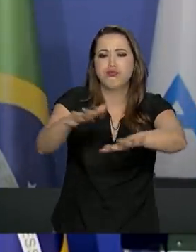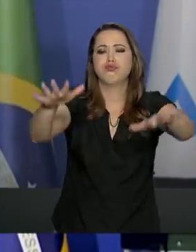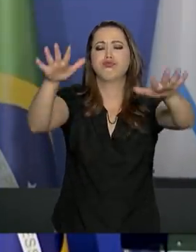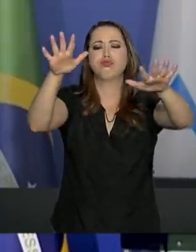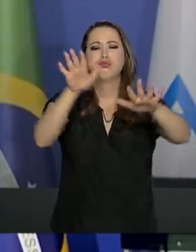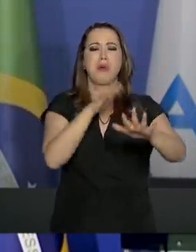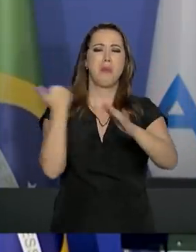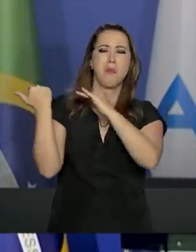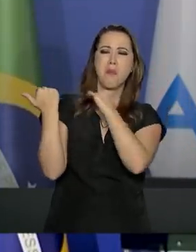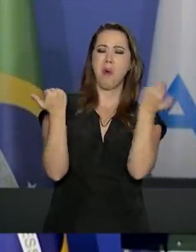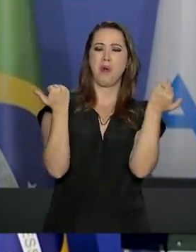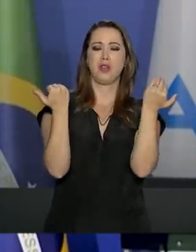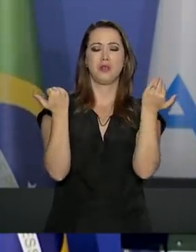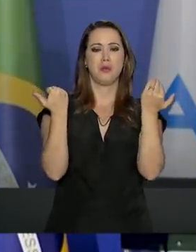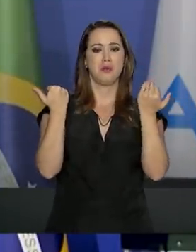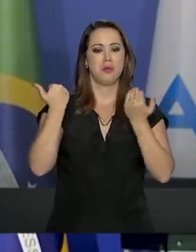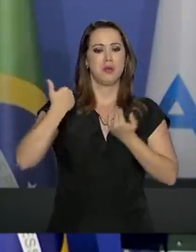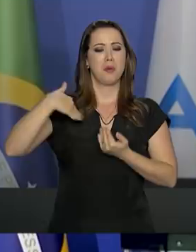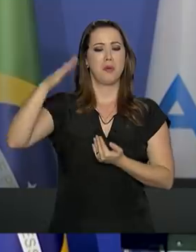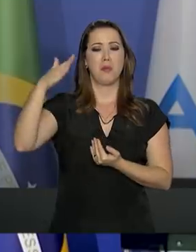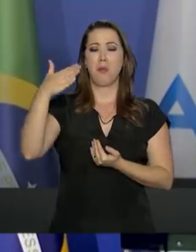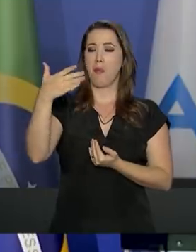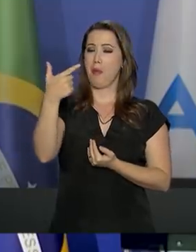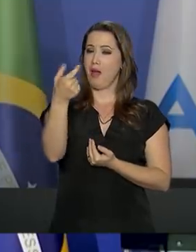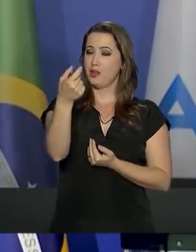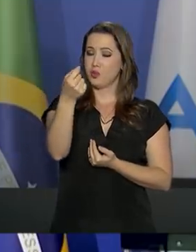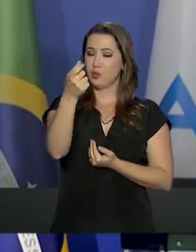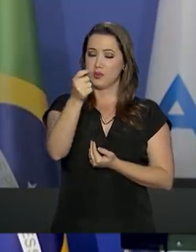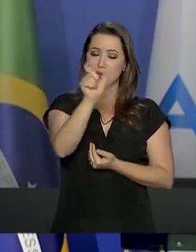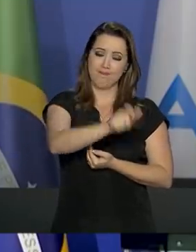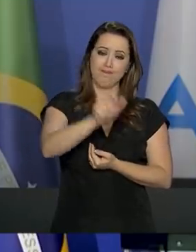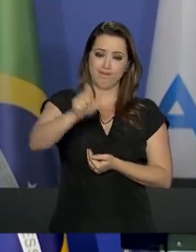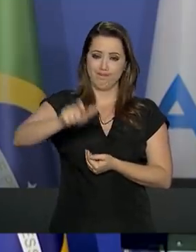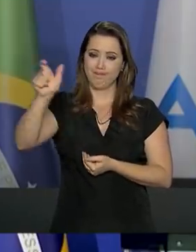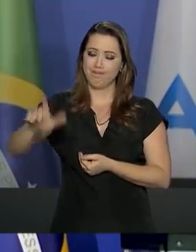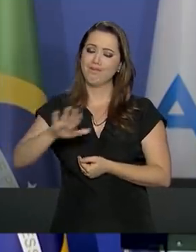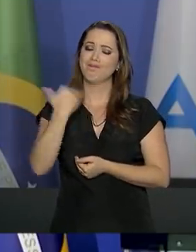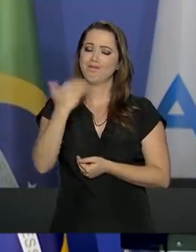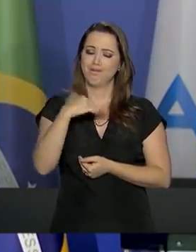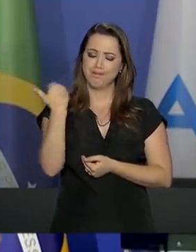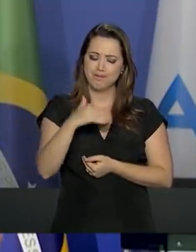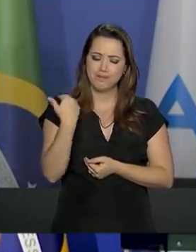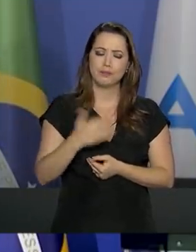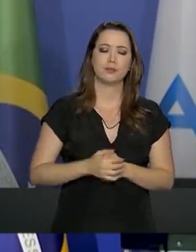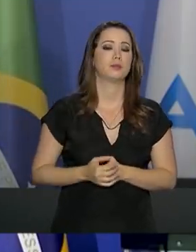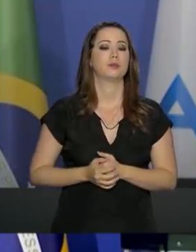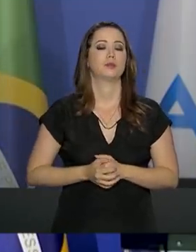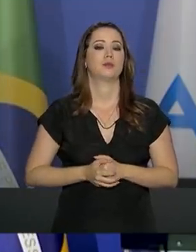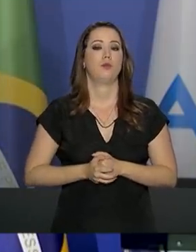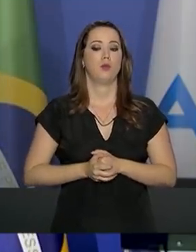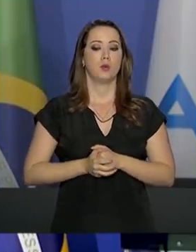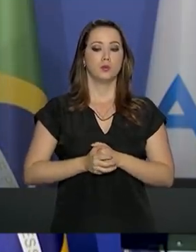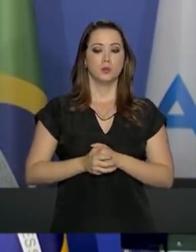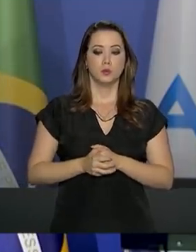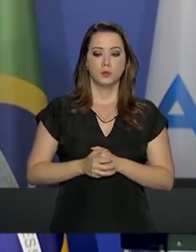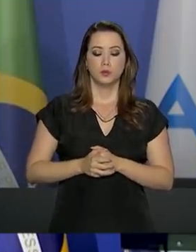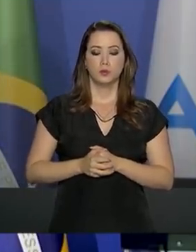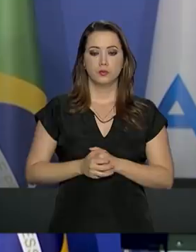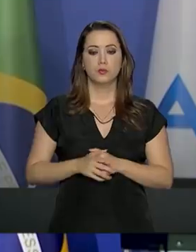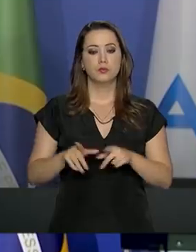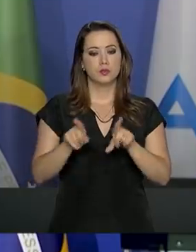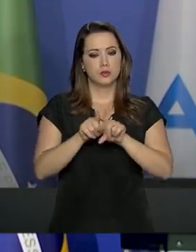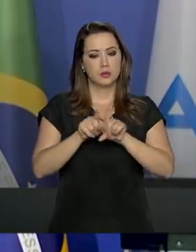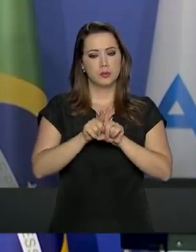vitimou mais de 200 brasileiros, which unfortunately victimized over 200 Brazilians. E